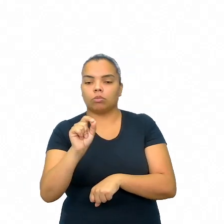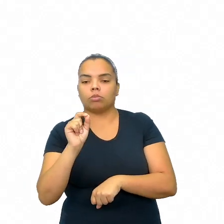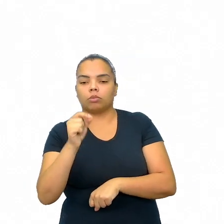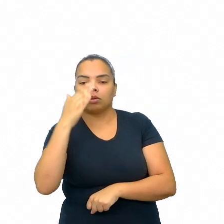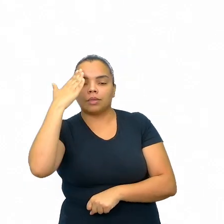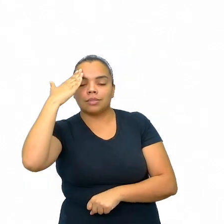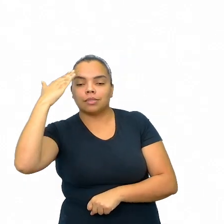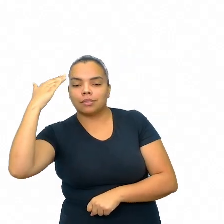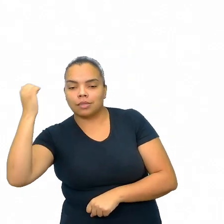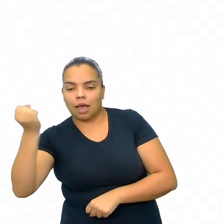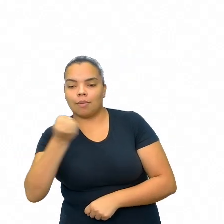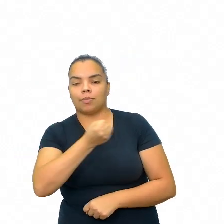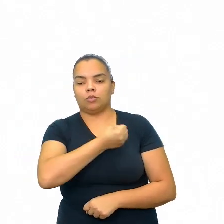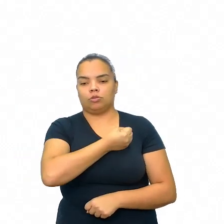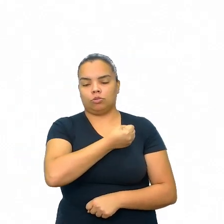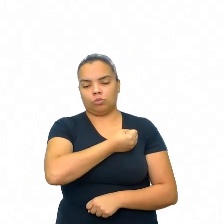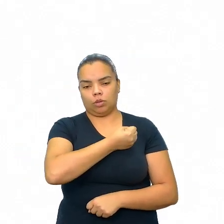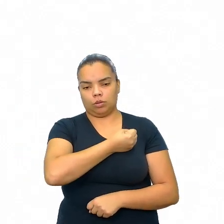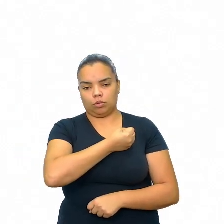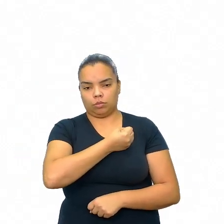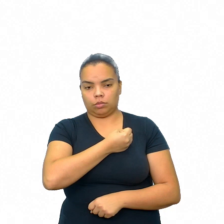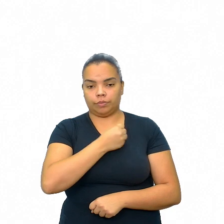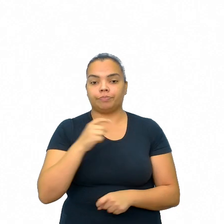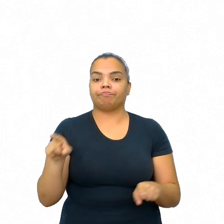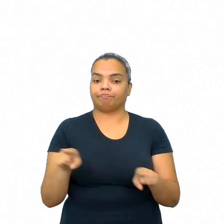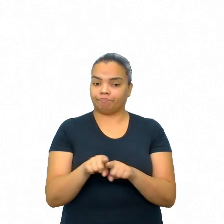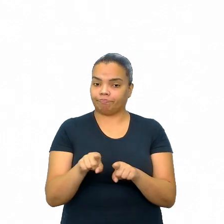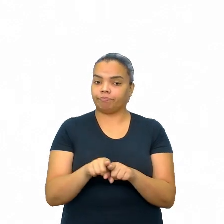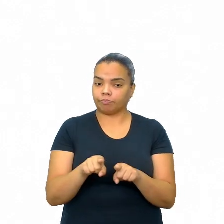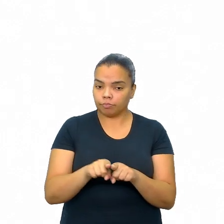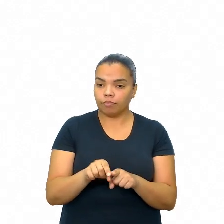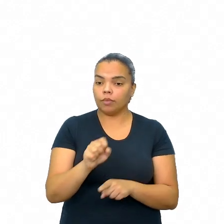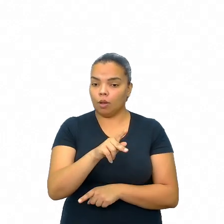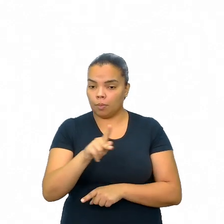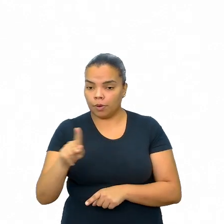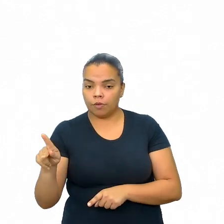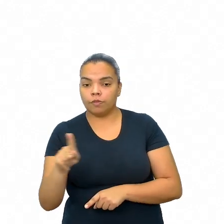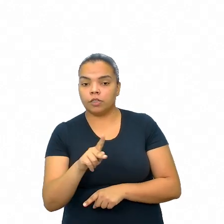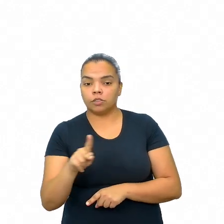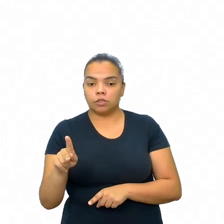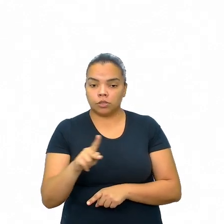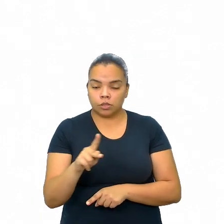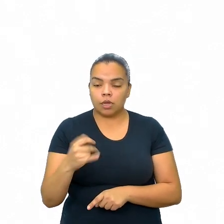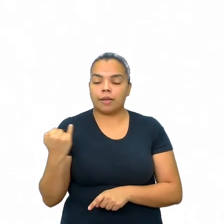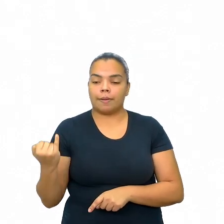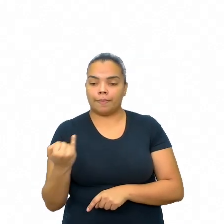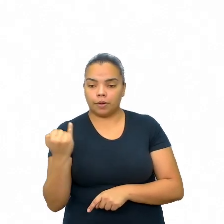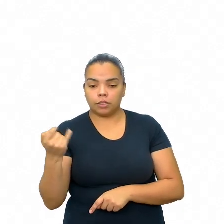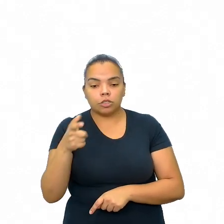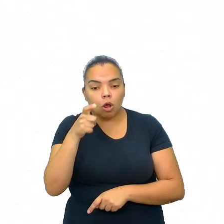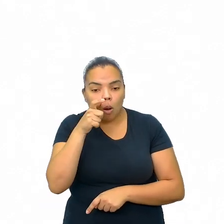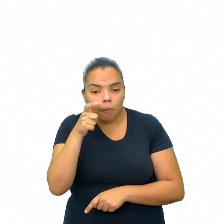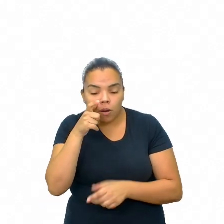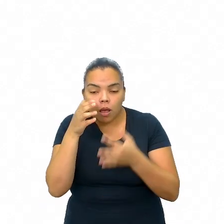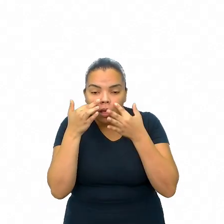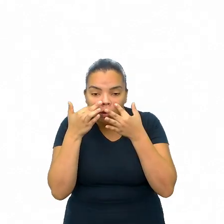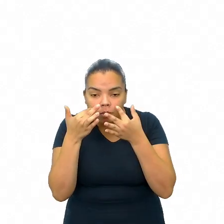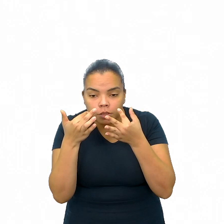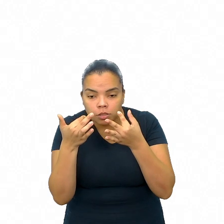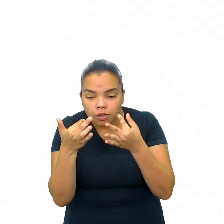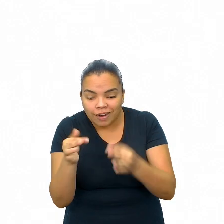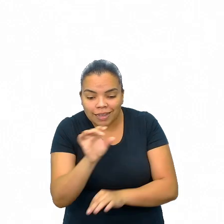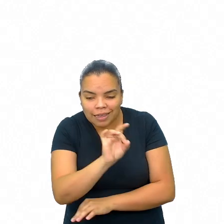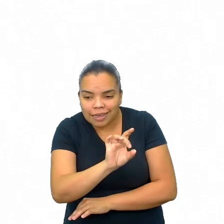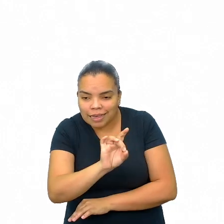de numeração. Além de tudo, o professor terá o privilégio de observar o que cada estudante